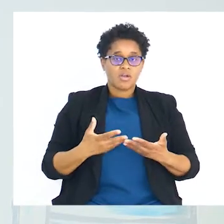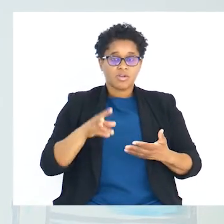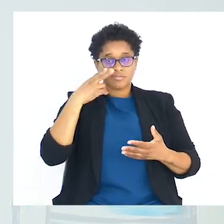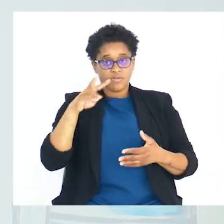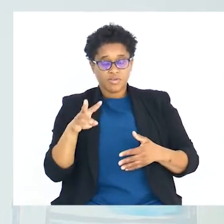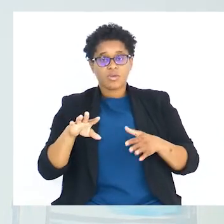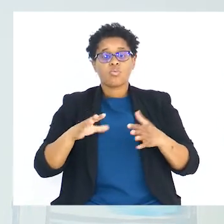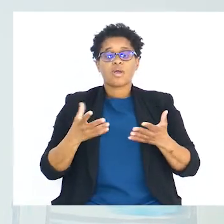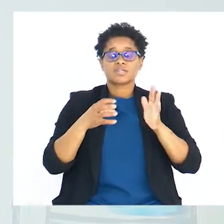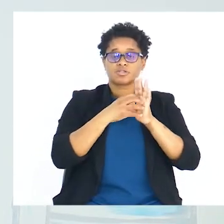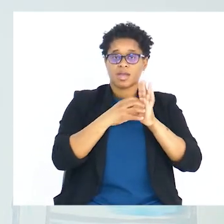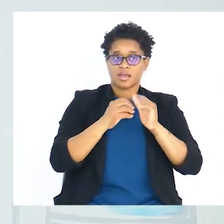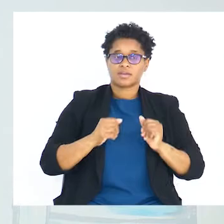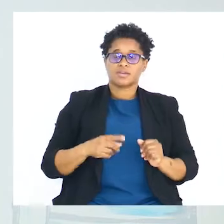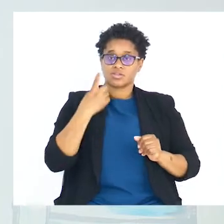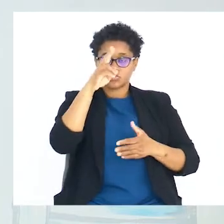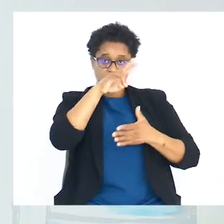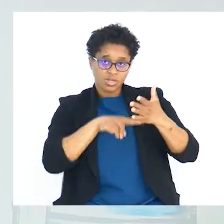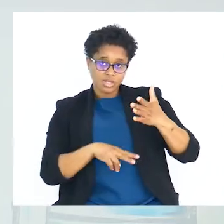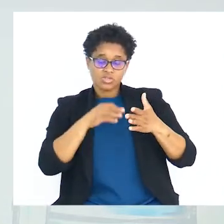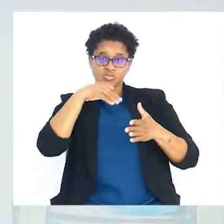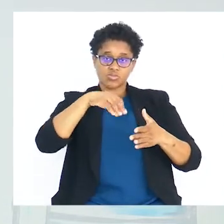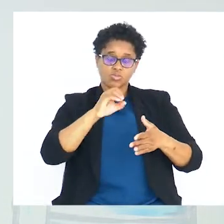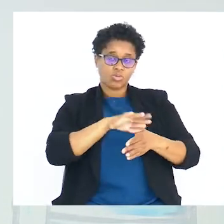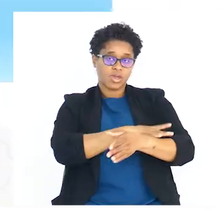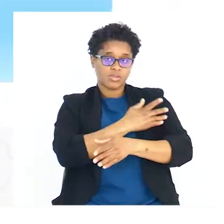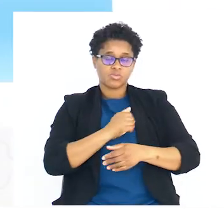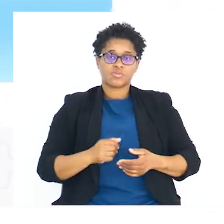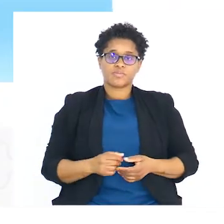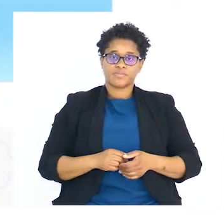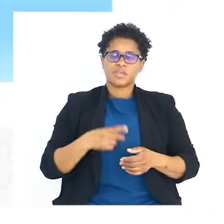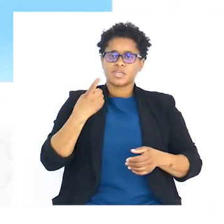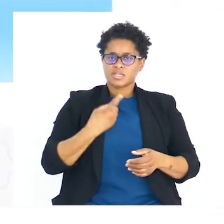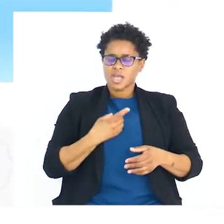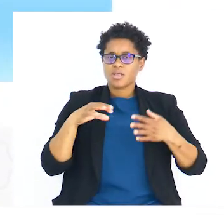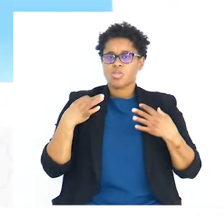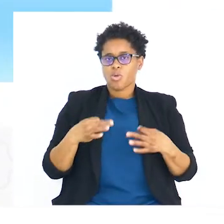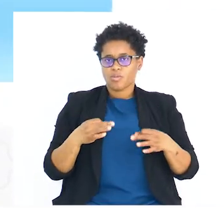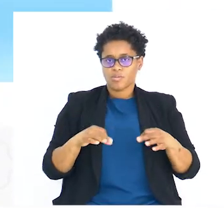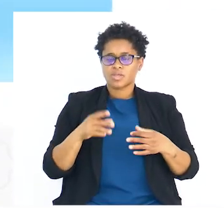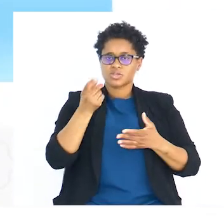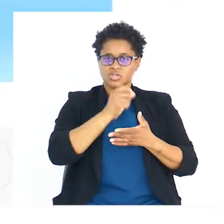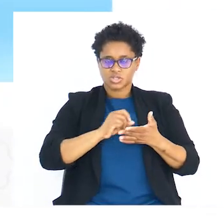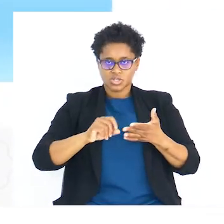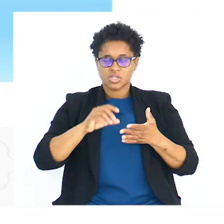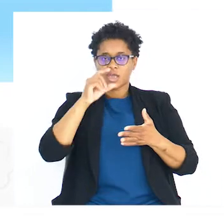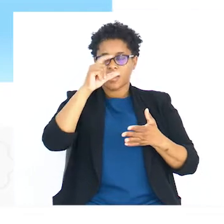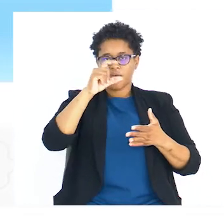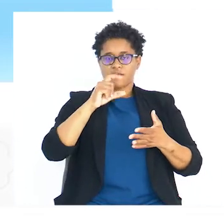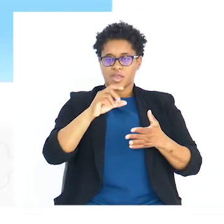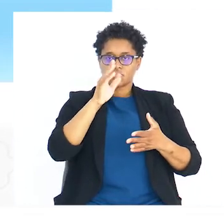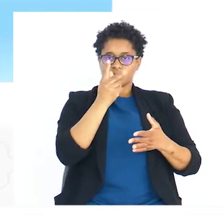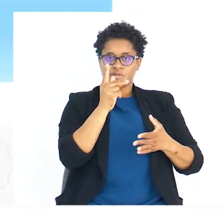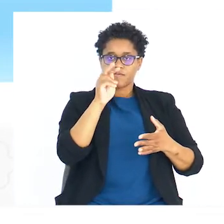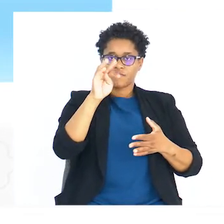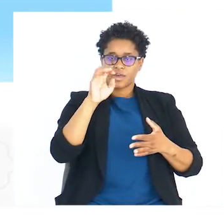vamos ver quais são as marcas de um texto poético. Ser normalmente escrito em verso. O que